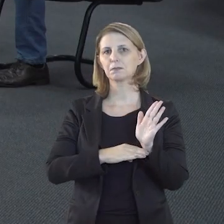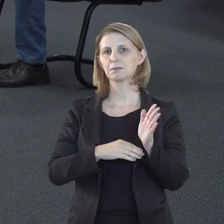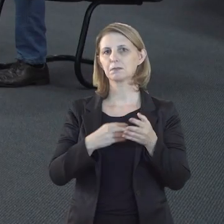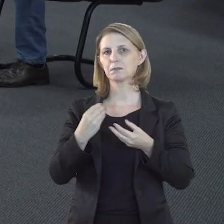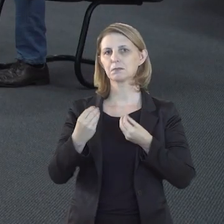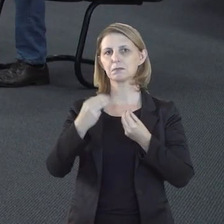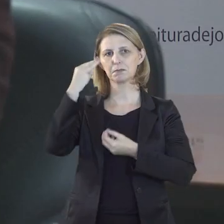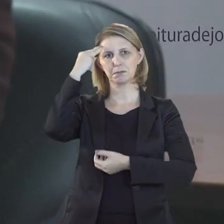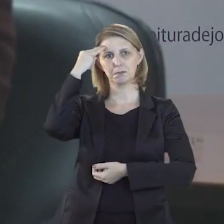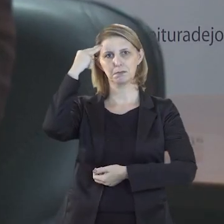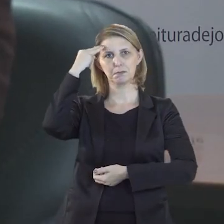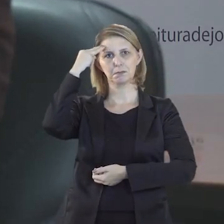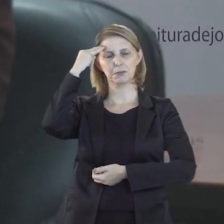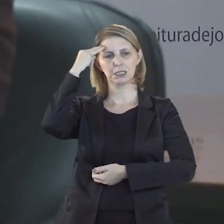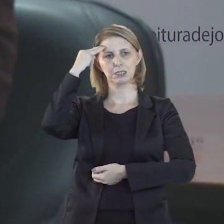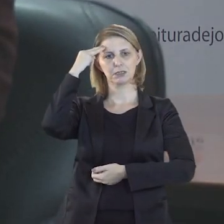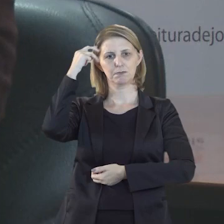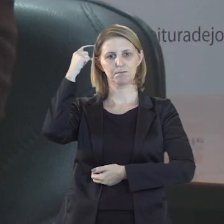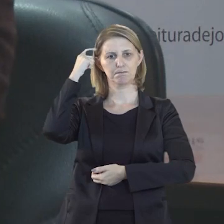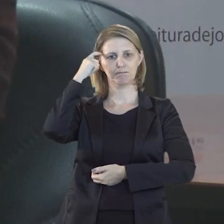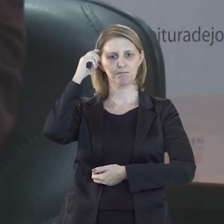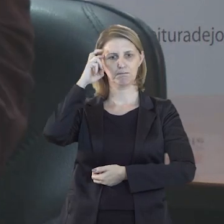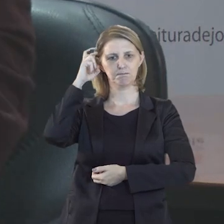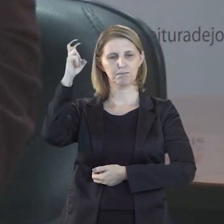muito racional,